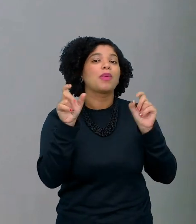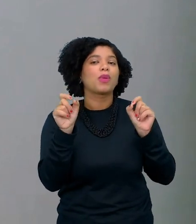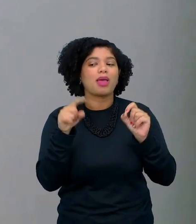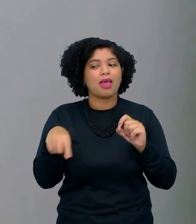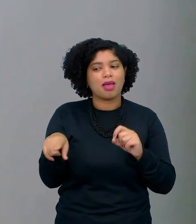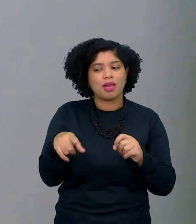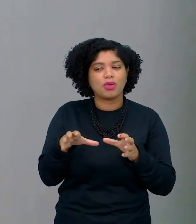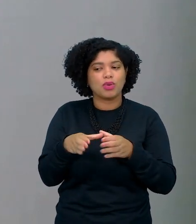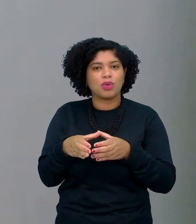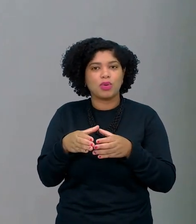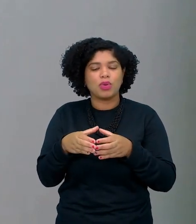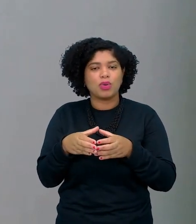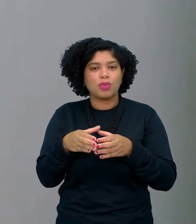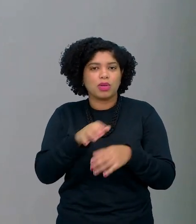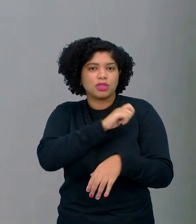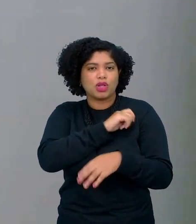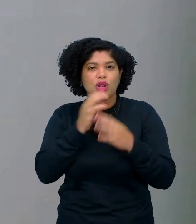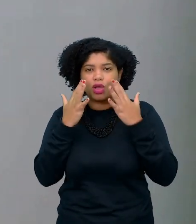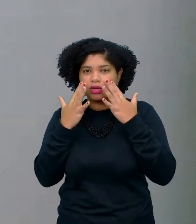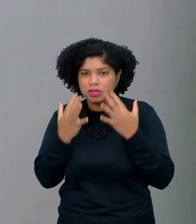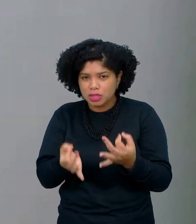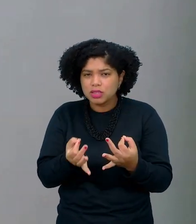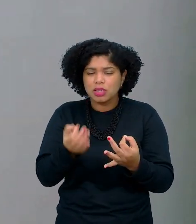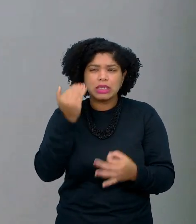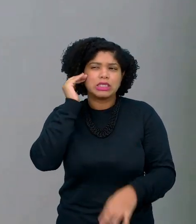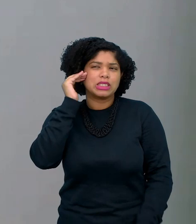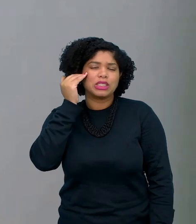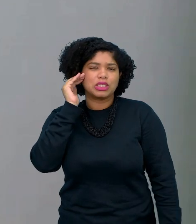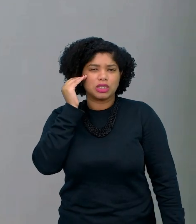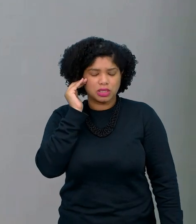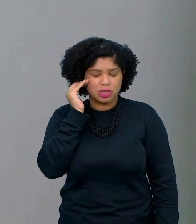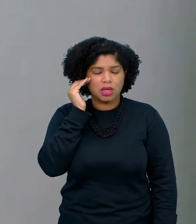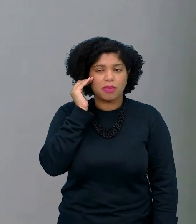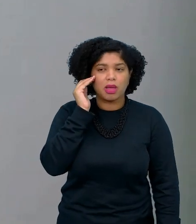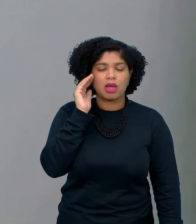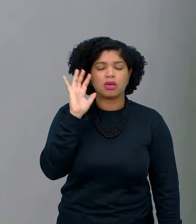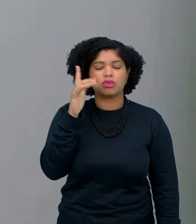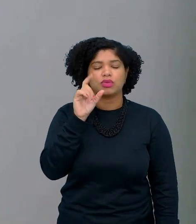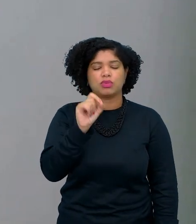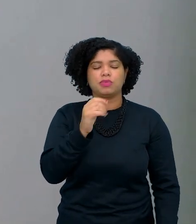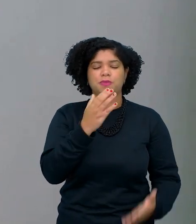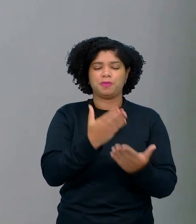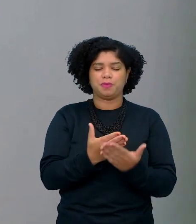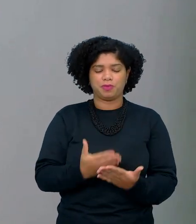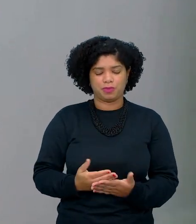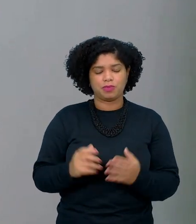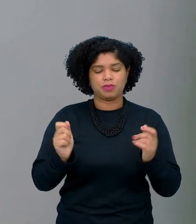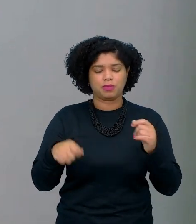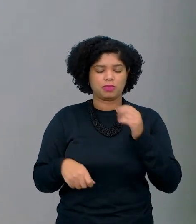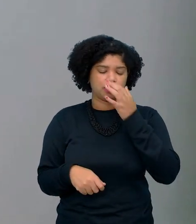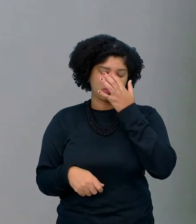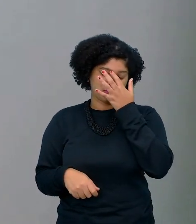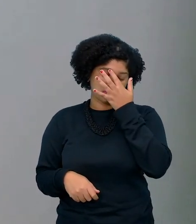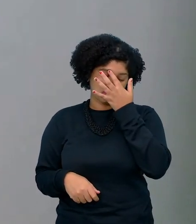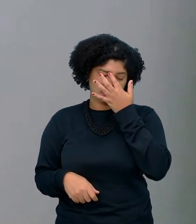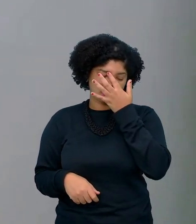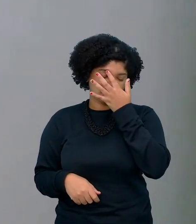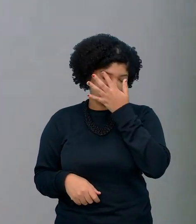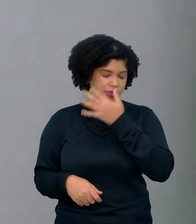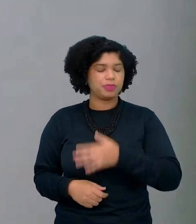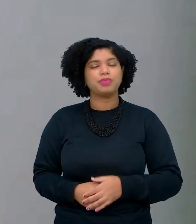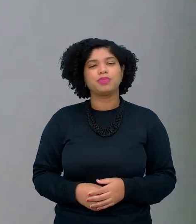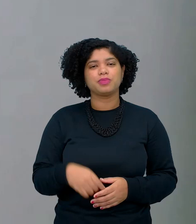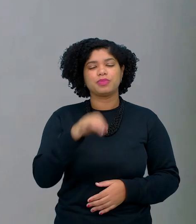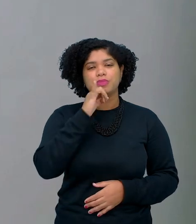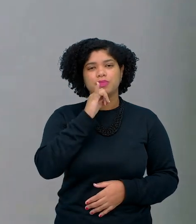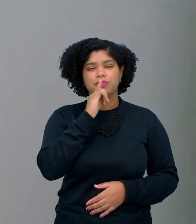eles focarem e entenderem exatamente o que está acontecendo nessa aula. Quando vocês forem fazer